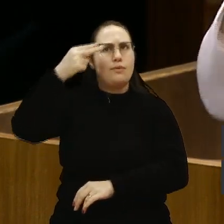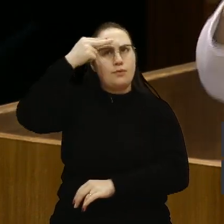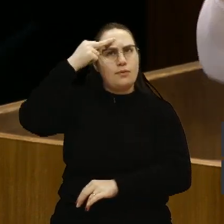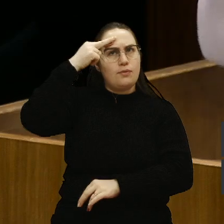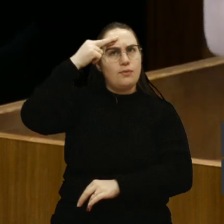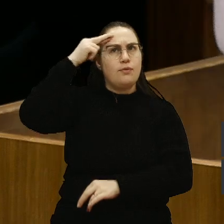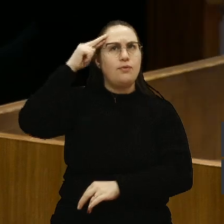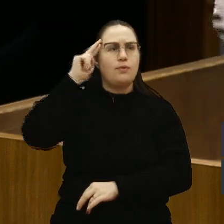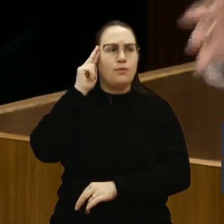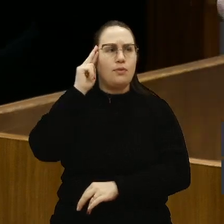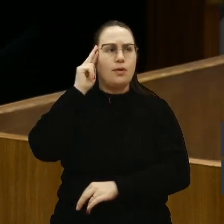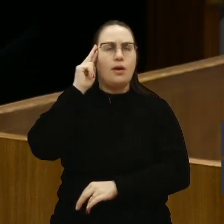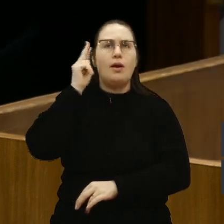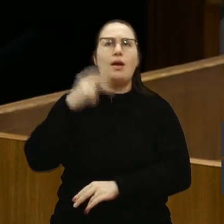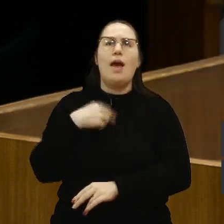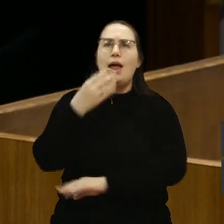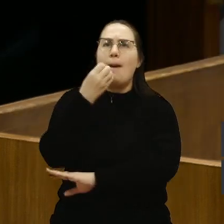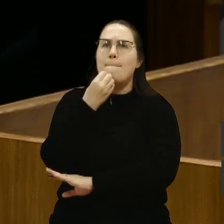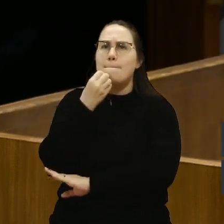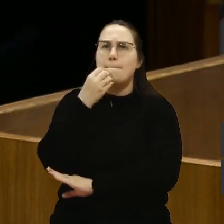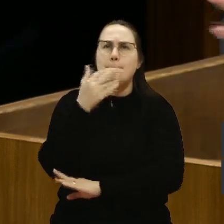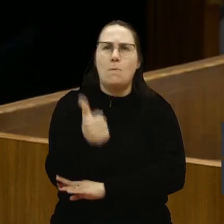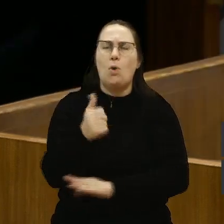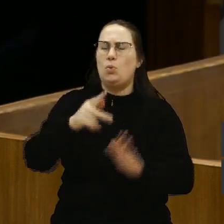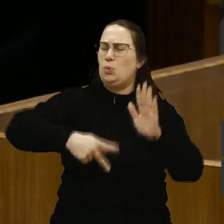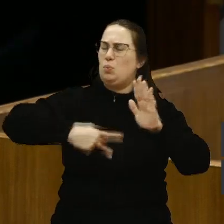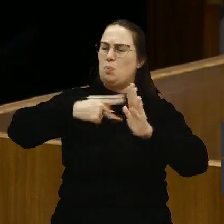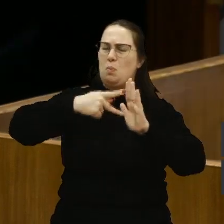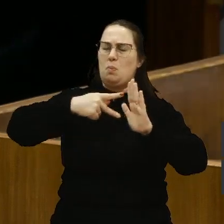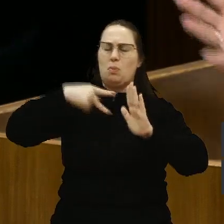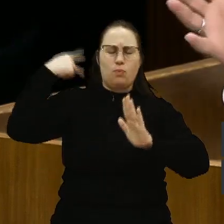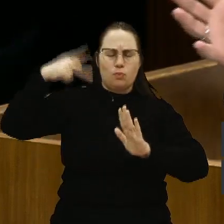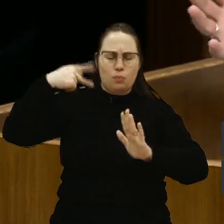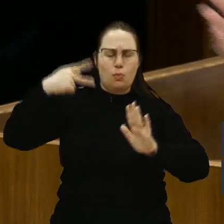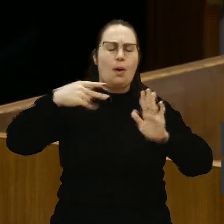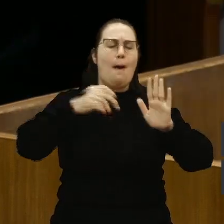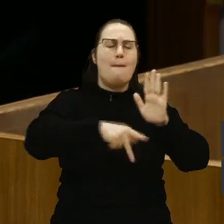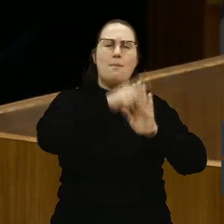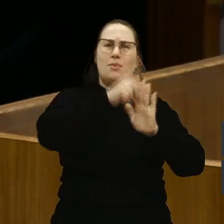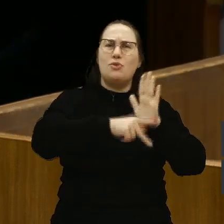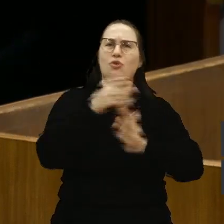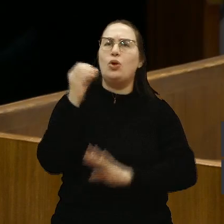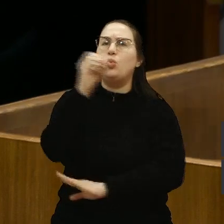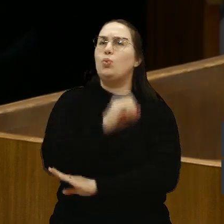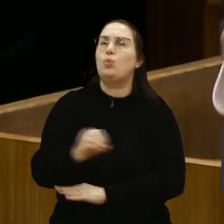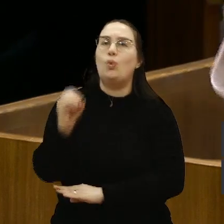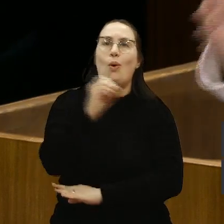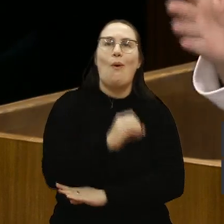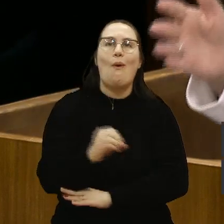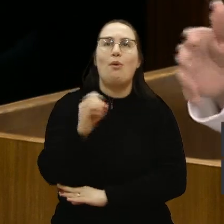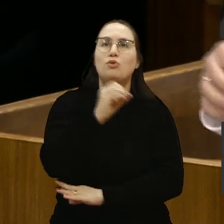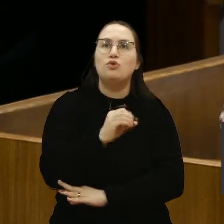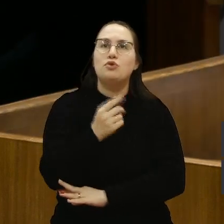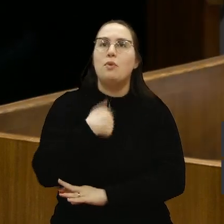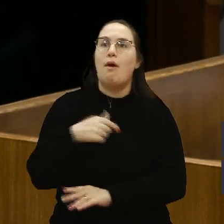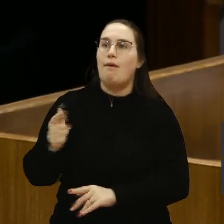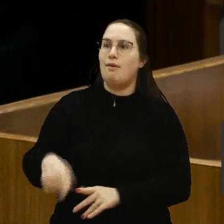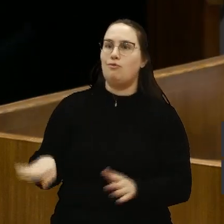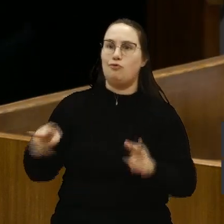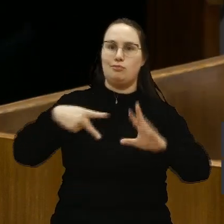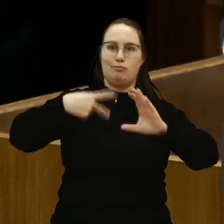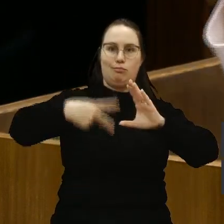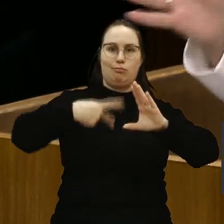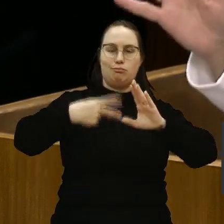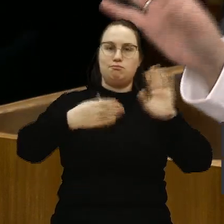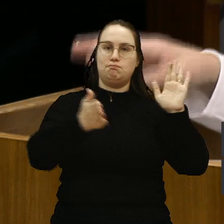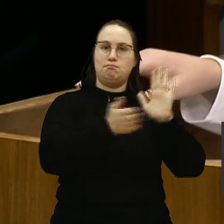era fácil, que era bom, que o projeto era ótimo. Daí, veio para essa casa,